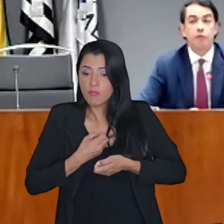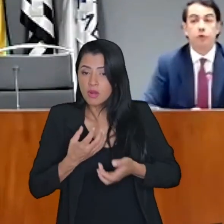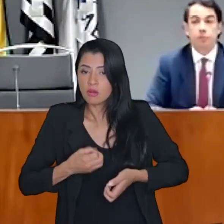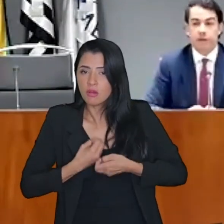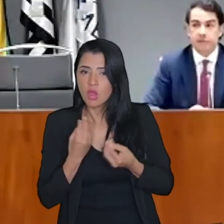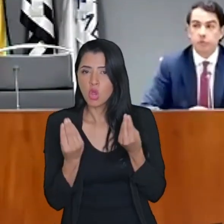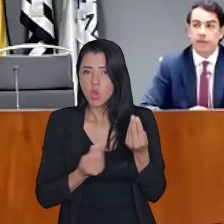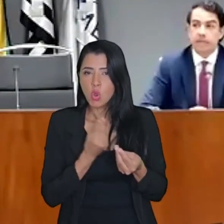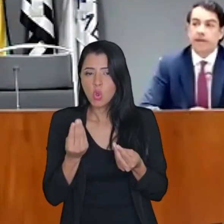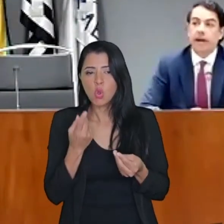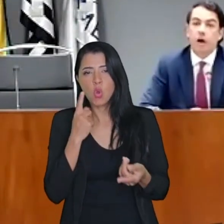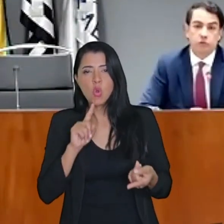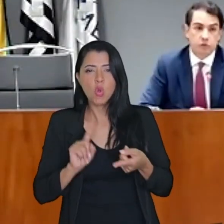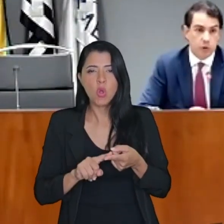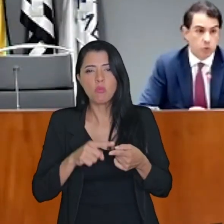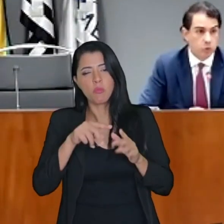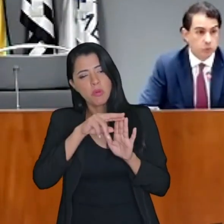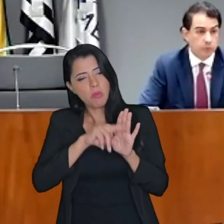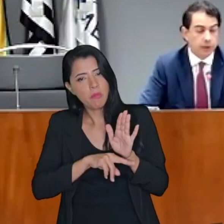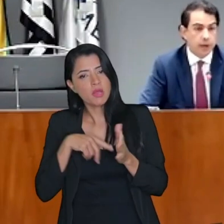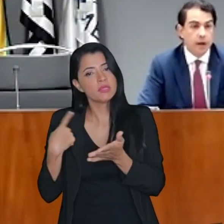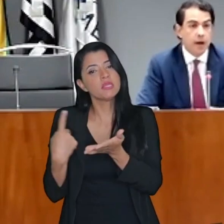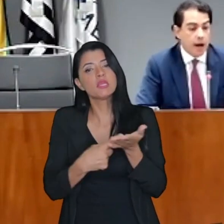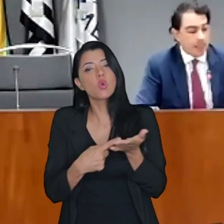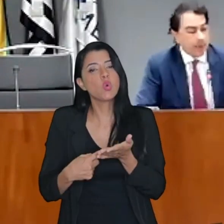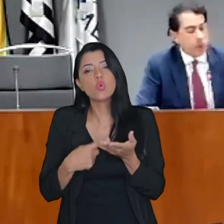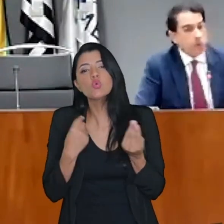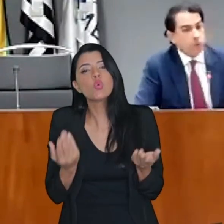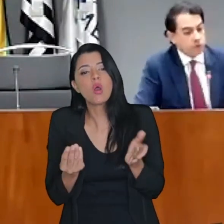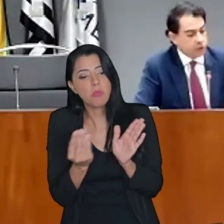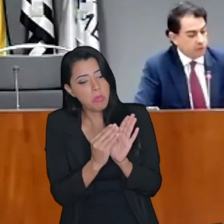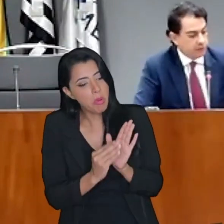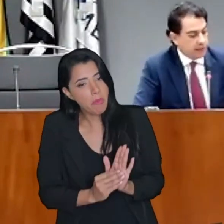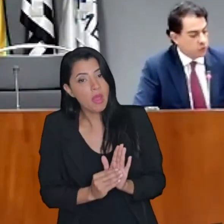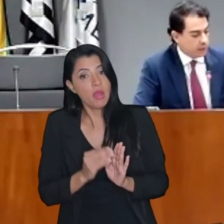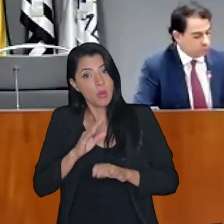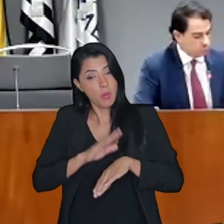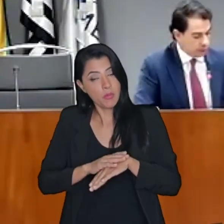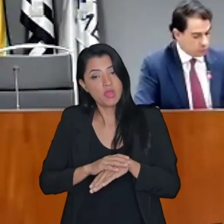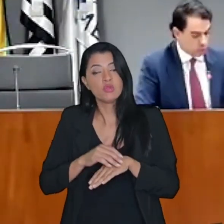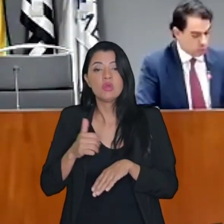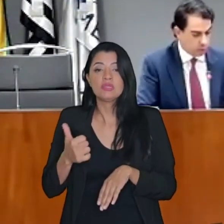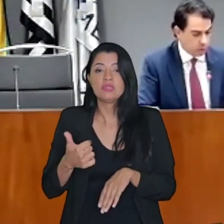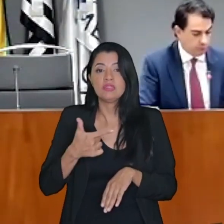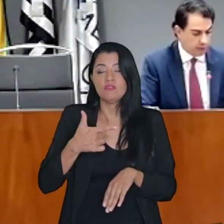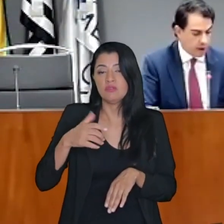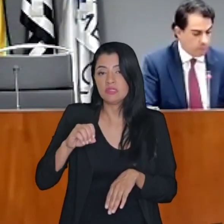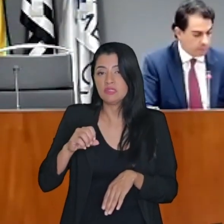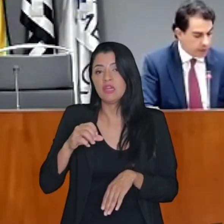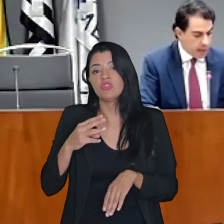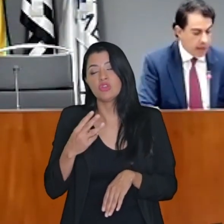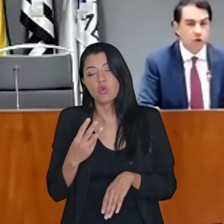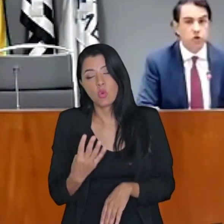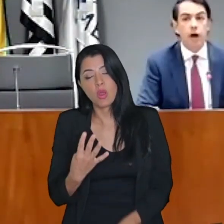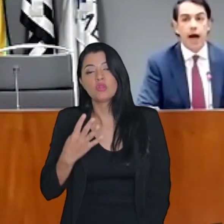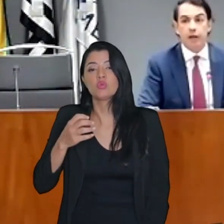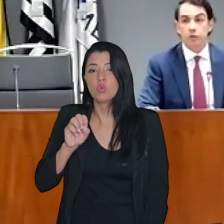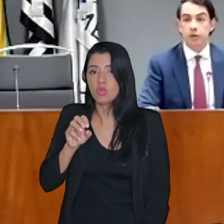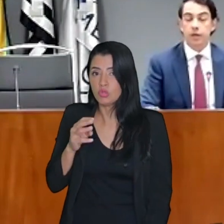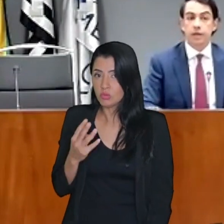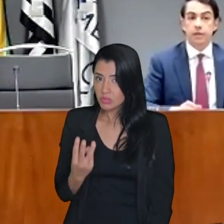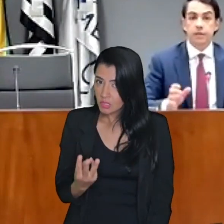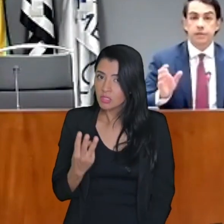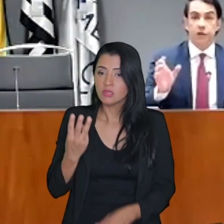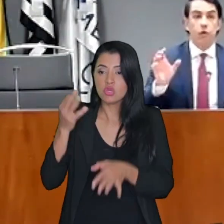de conformação das cláusulas do acordo, porque a partir do momento que o 127.483 do Supremo Tribunal Federal é